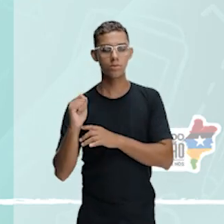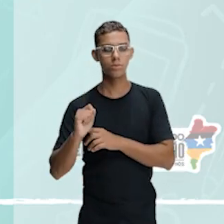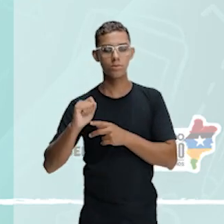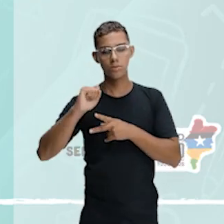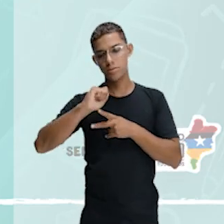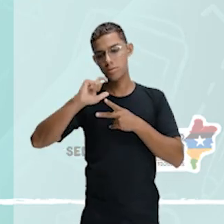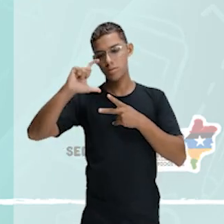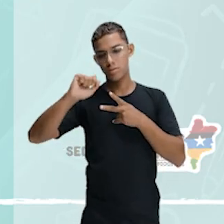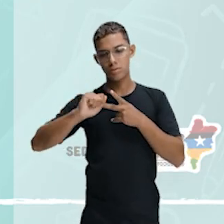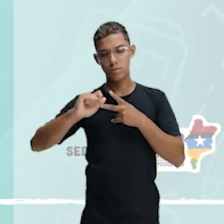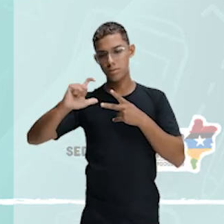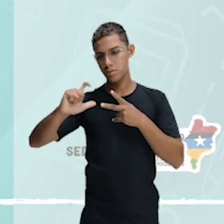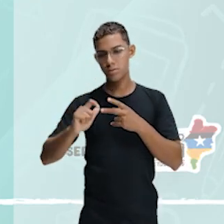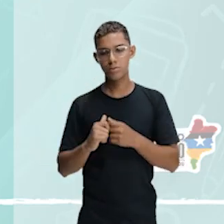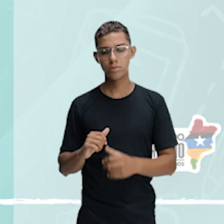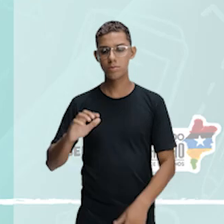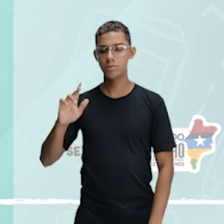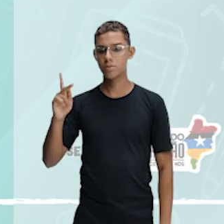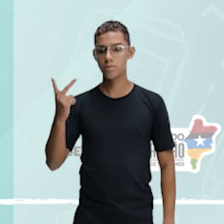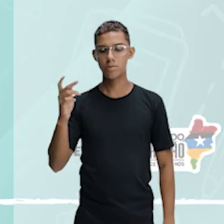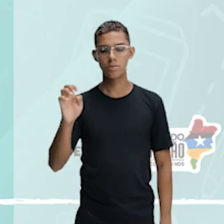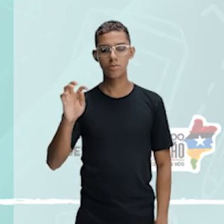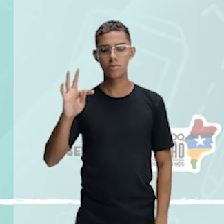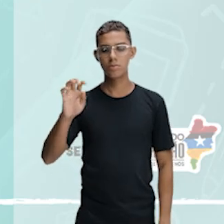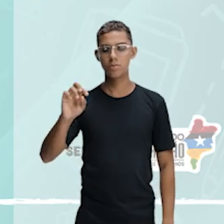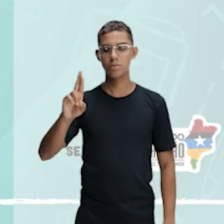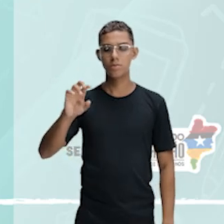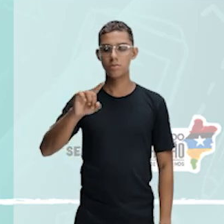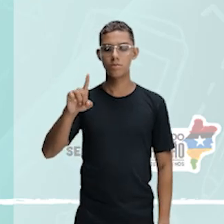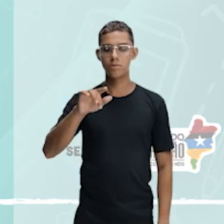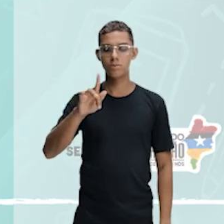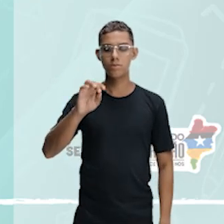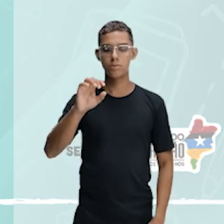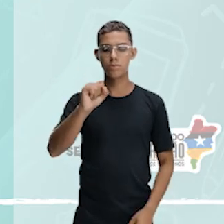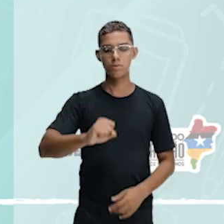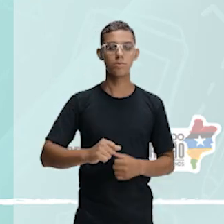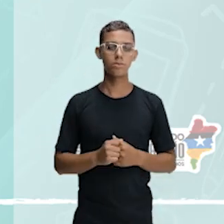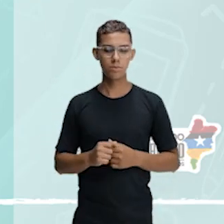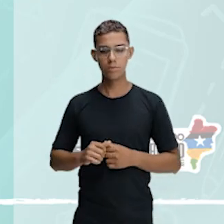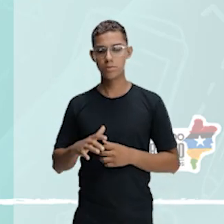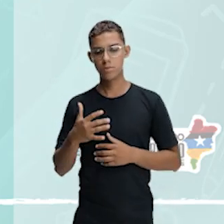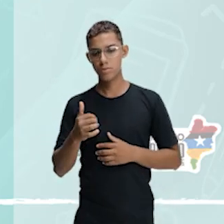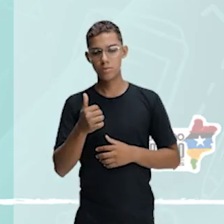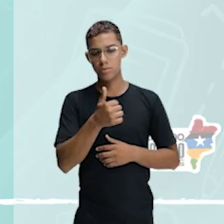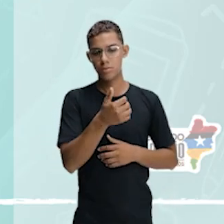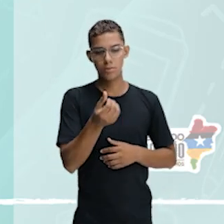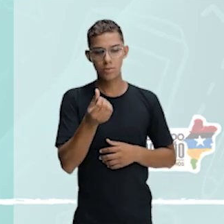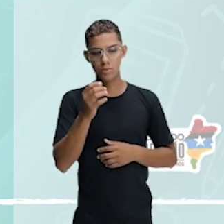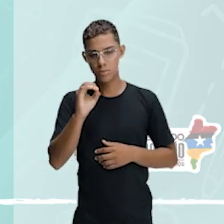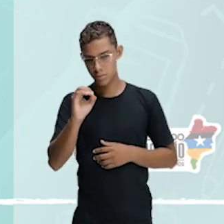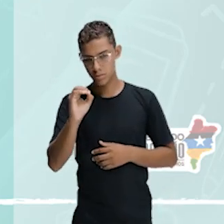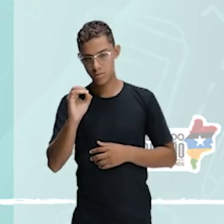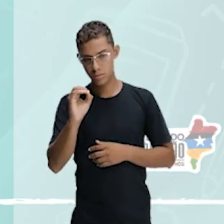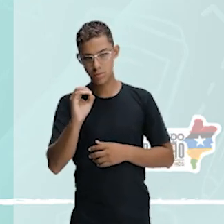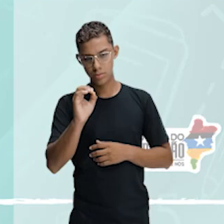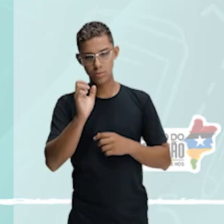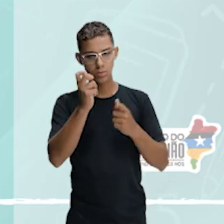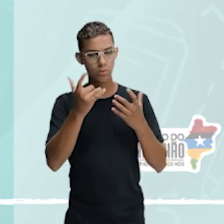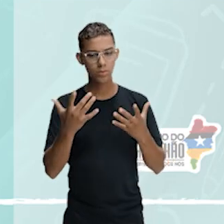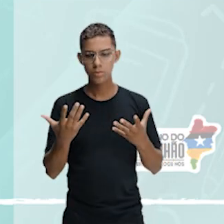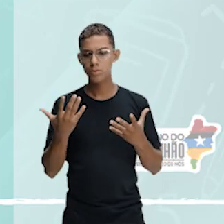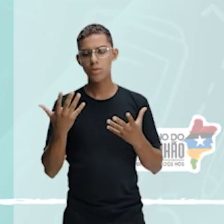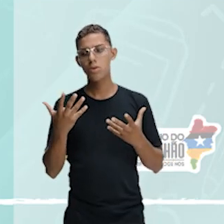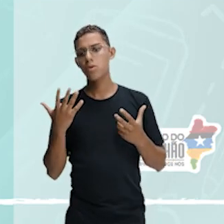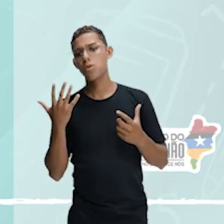altas heterozigóticas, obtiveram 160 descendentes. Qual o valor provável